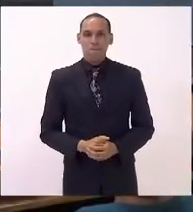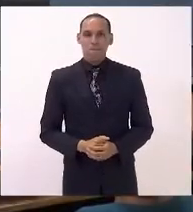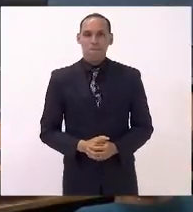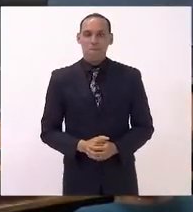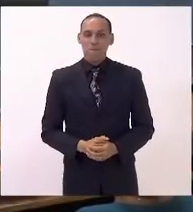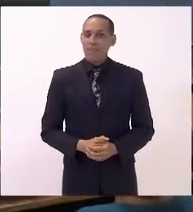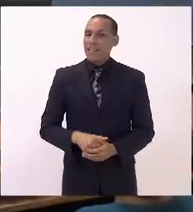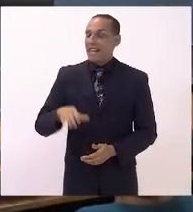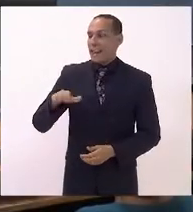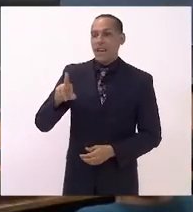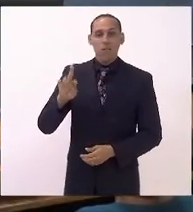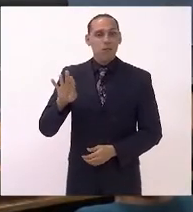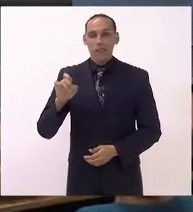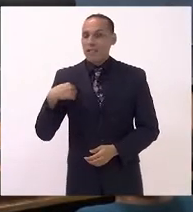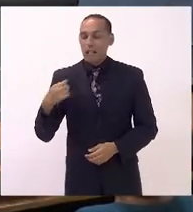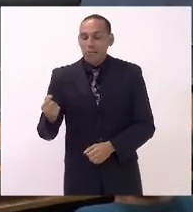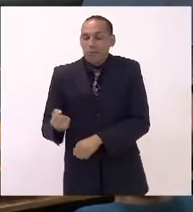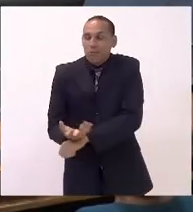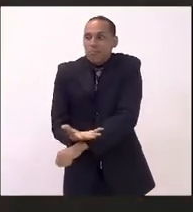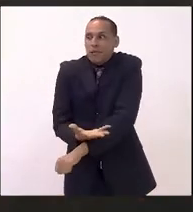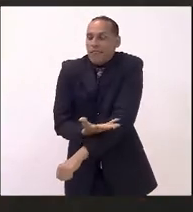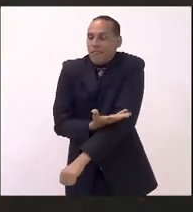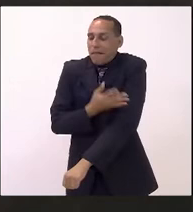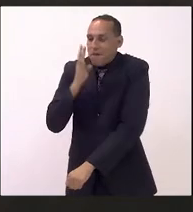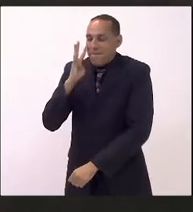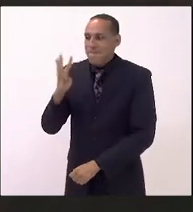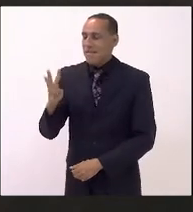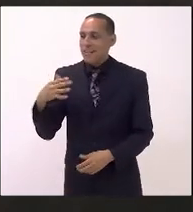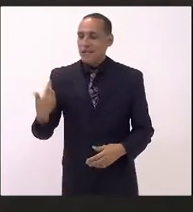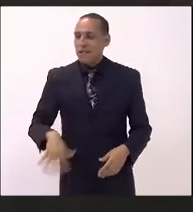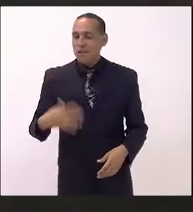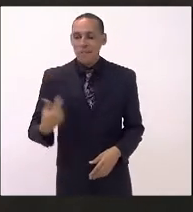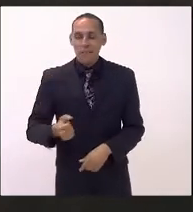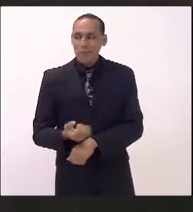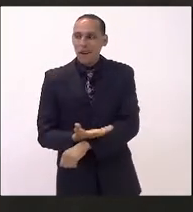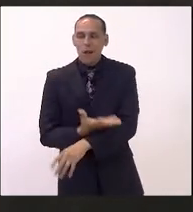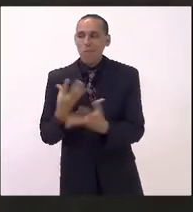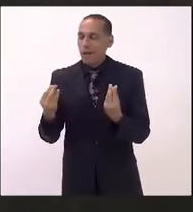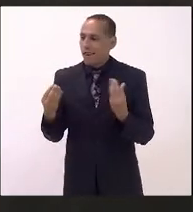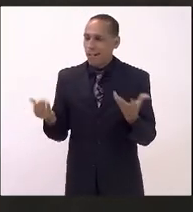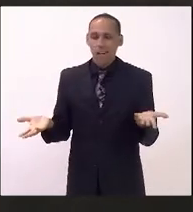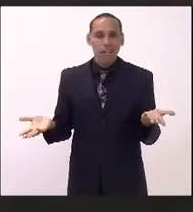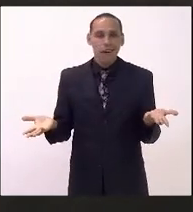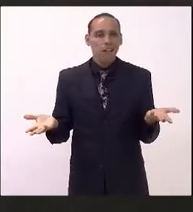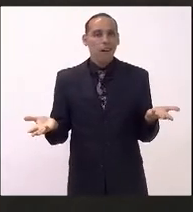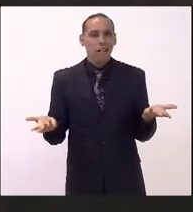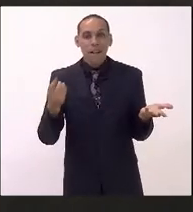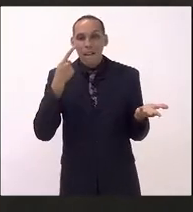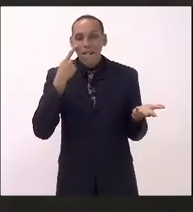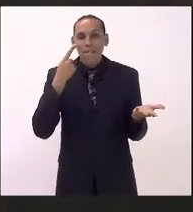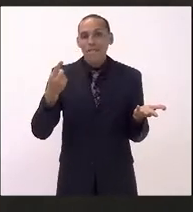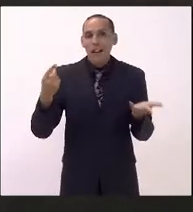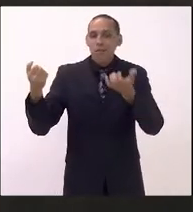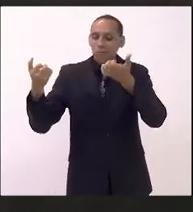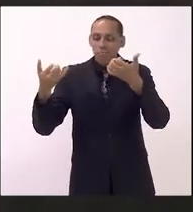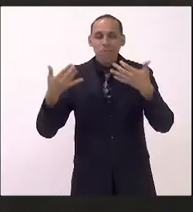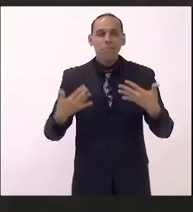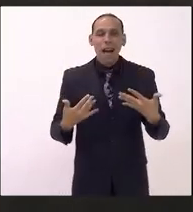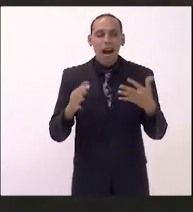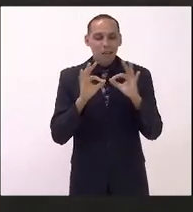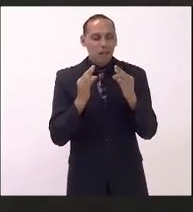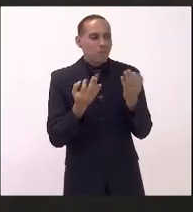Olha, Ruth, eu estou tão emocionada de te ouvir, mas tão emocionada de ver o relato dessa família.